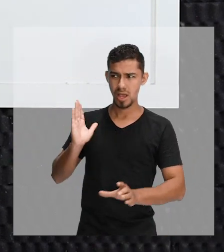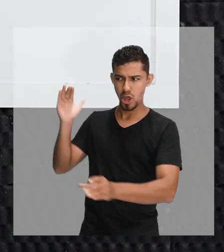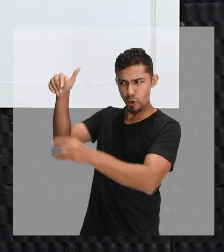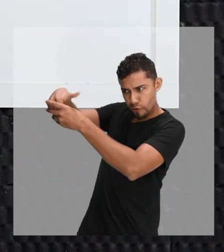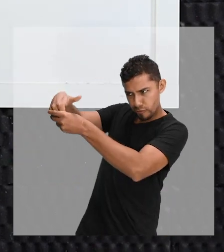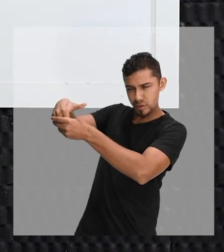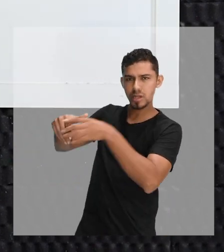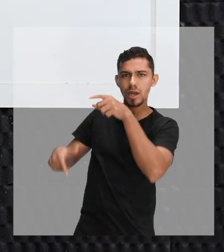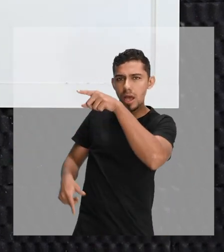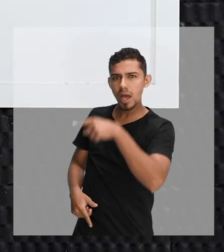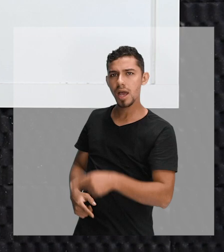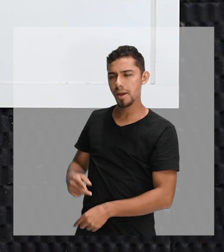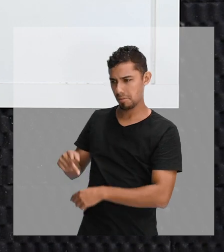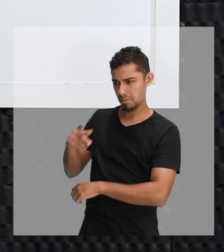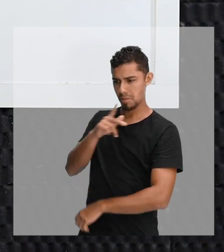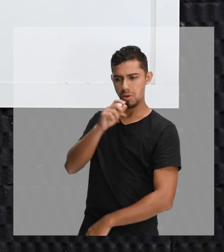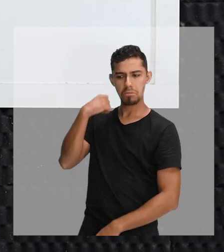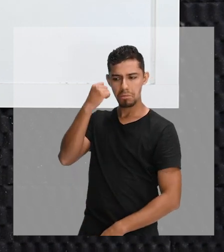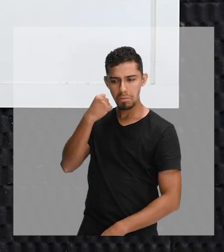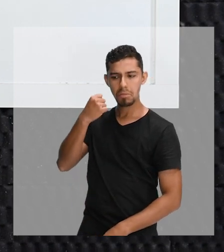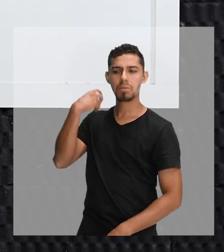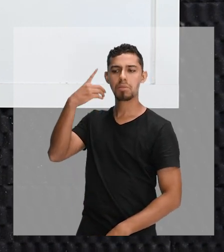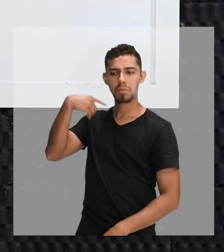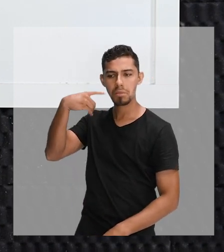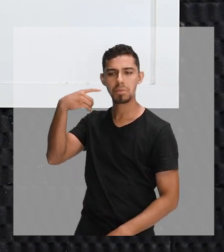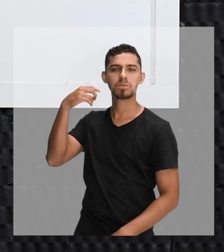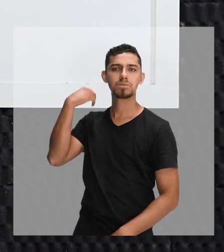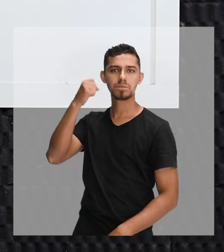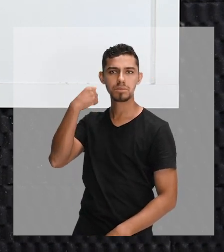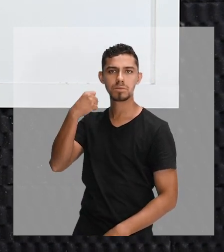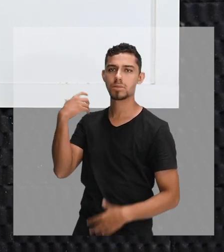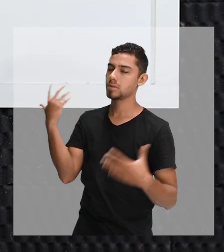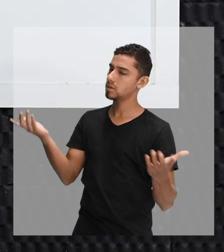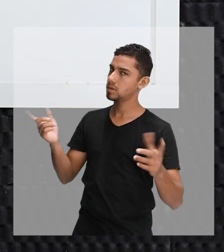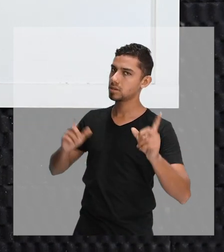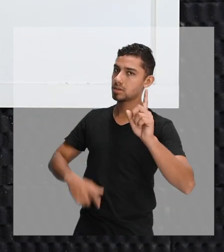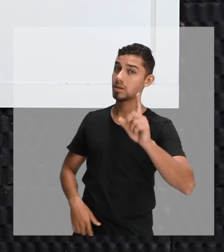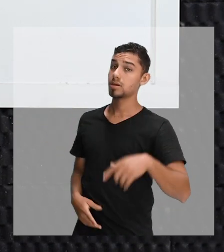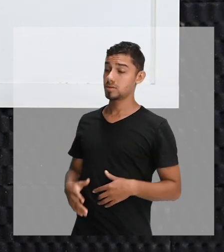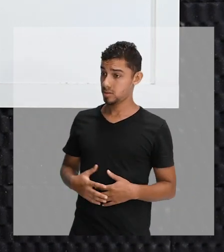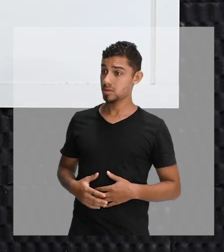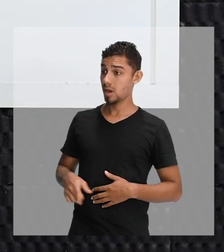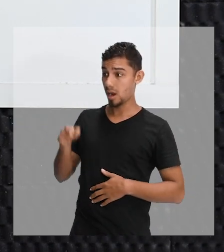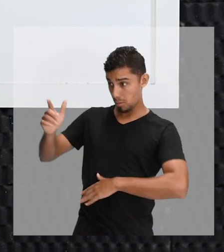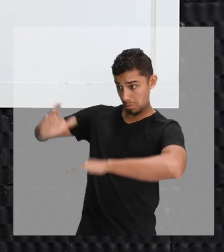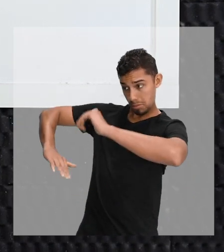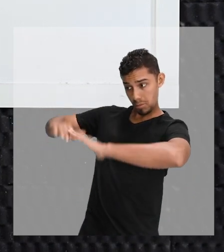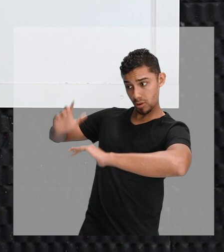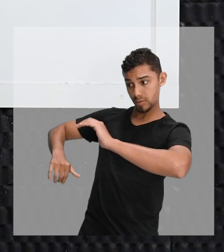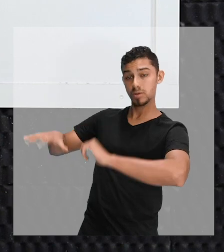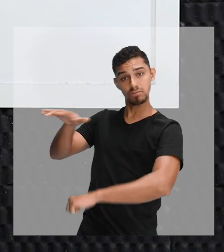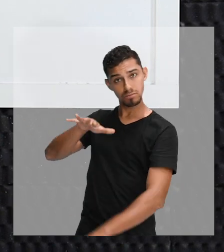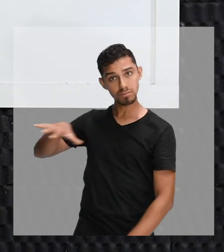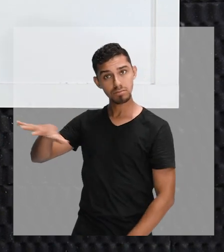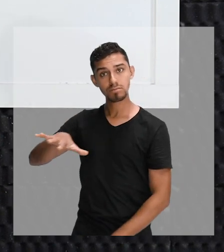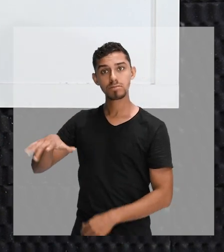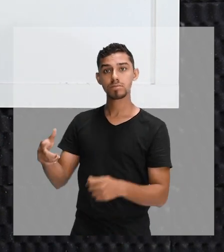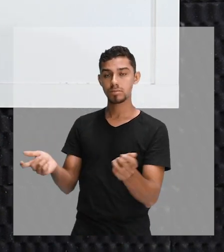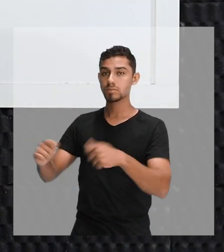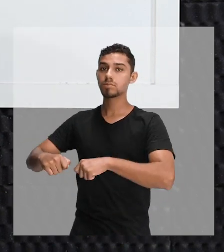elegia o político. Você está ali profissionalizando. Existe uma área da sociedade política que